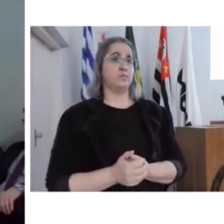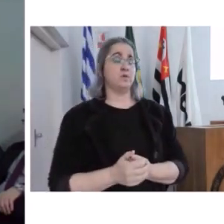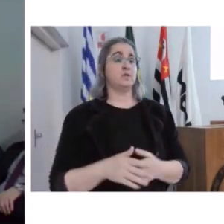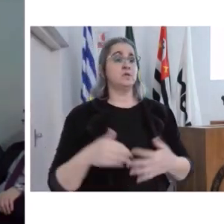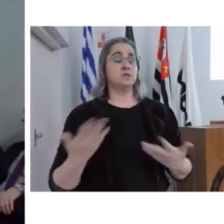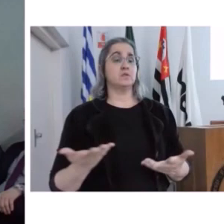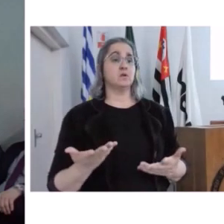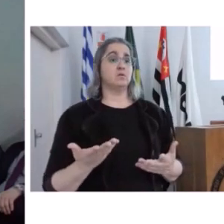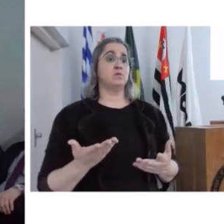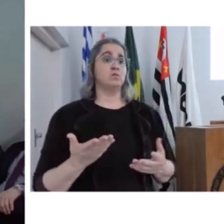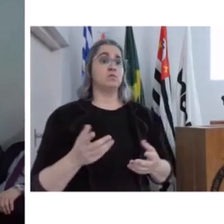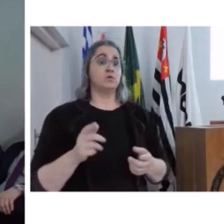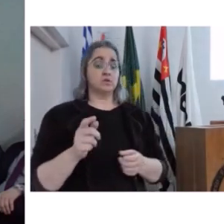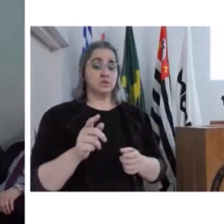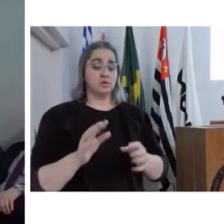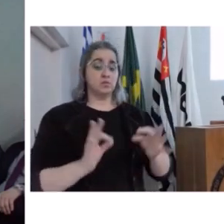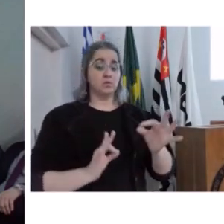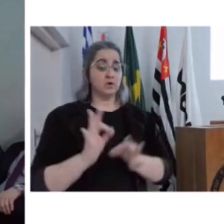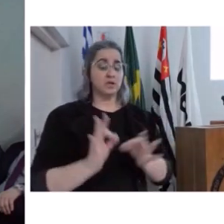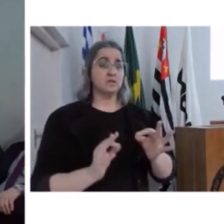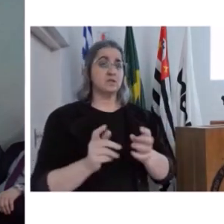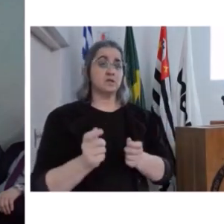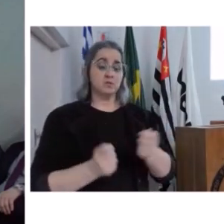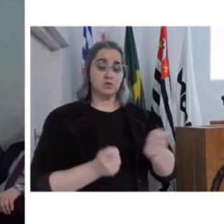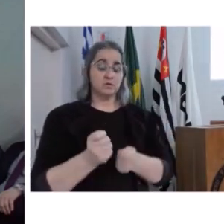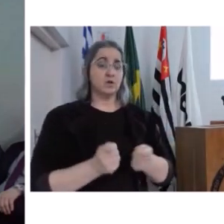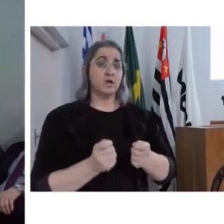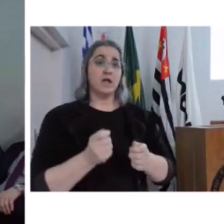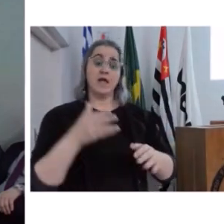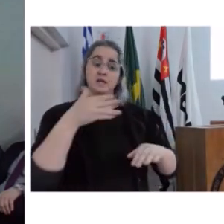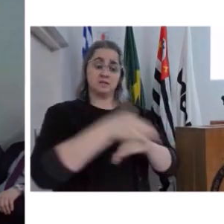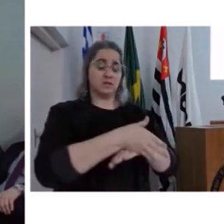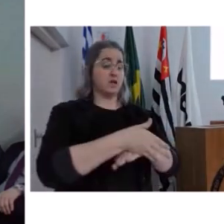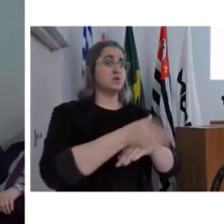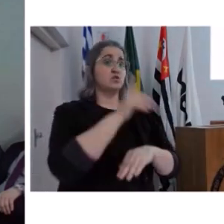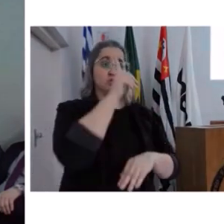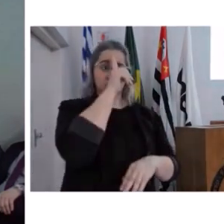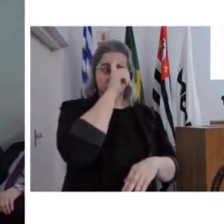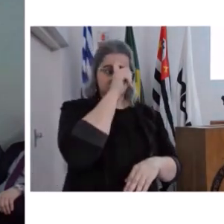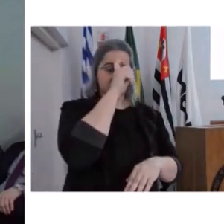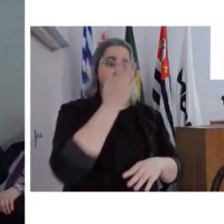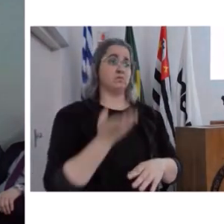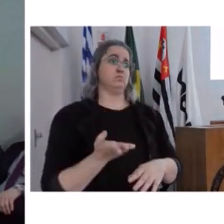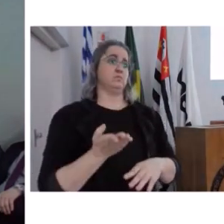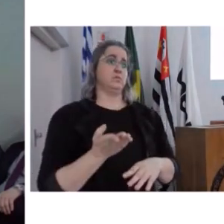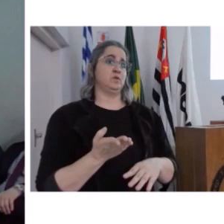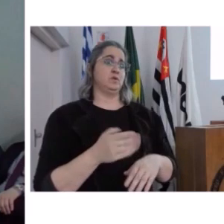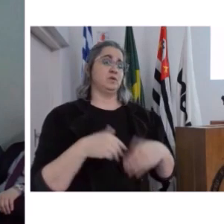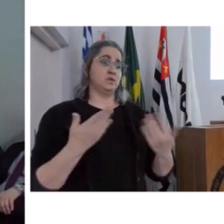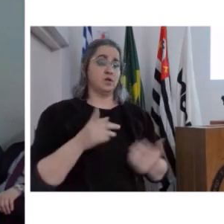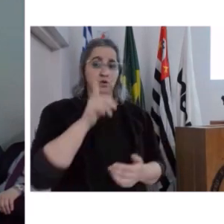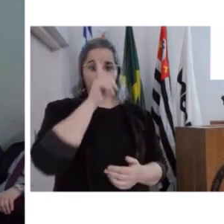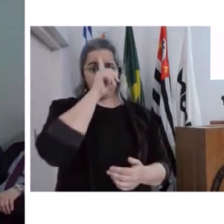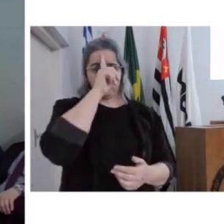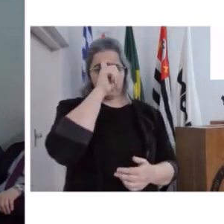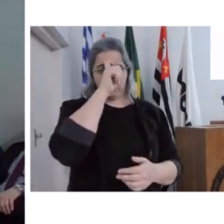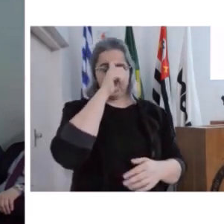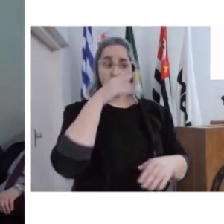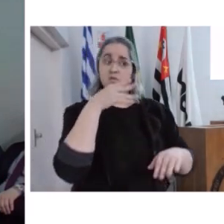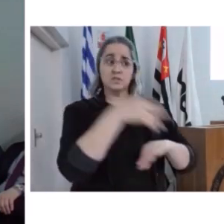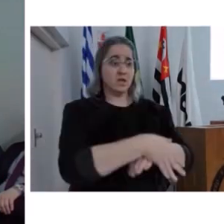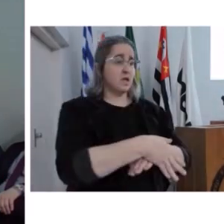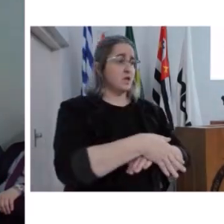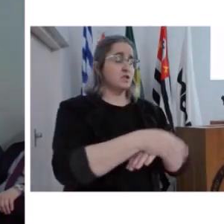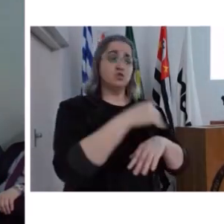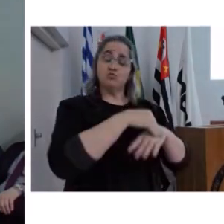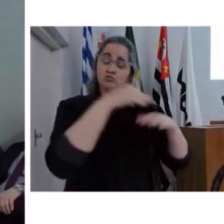planejamentos estratégicos é ser inserido em nível hospitalar, porque o hospital é um lugar onde você pega praticamente todas as áreas, né?